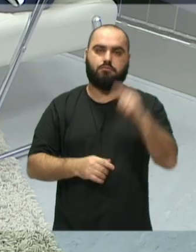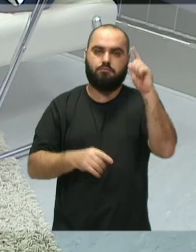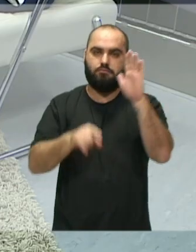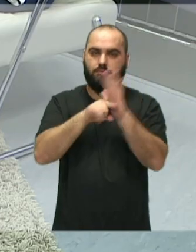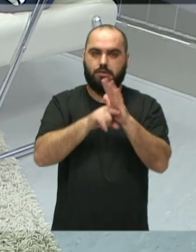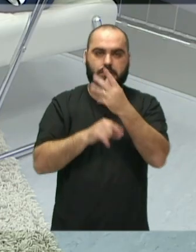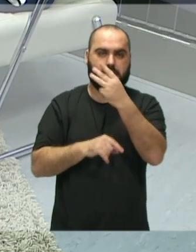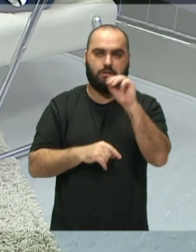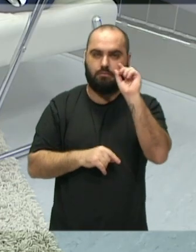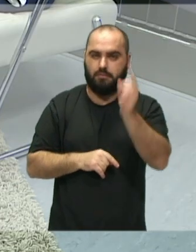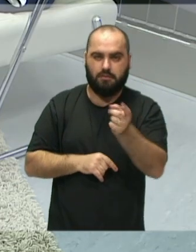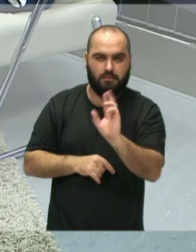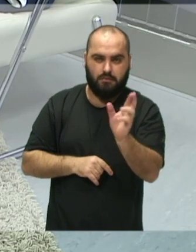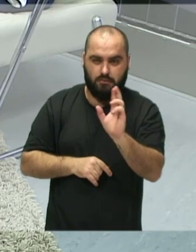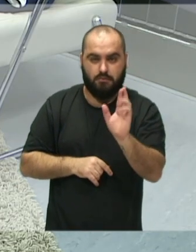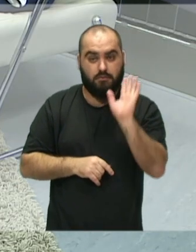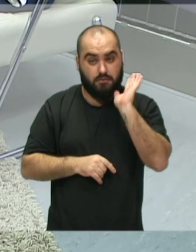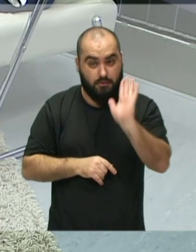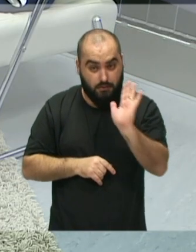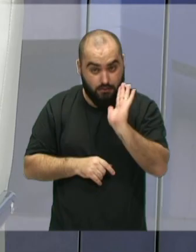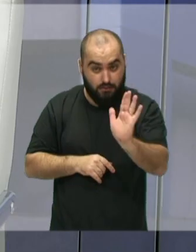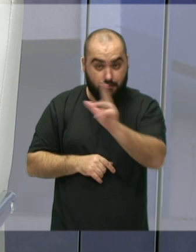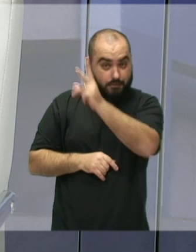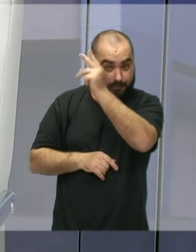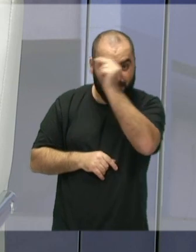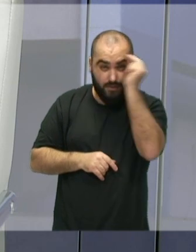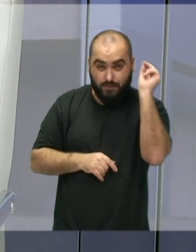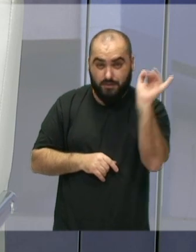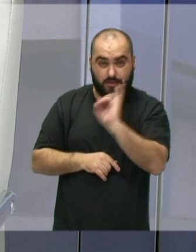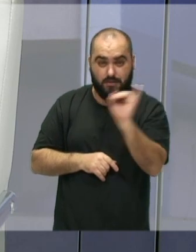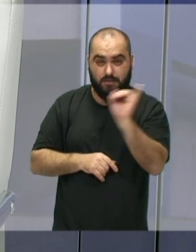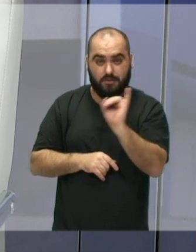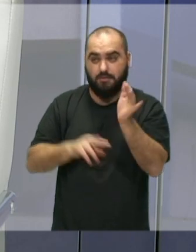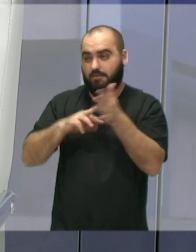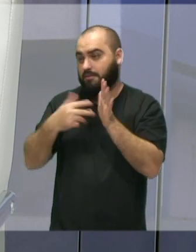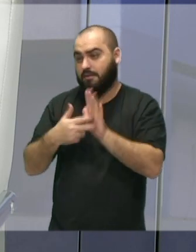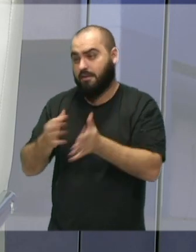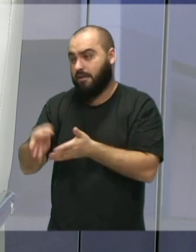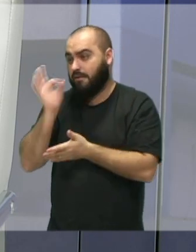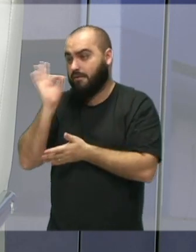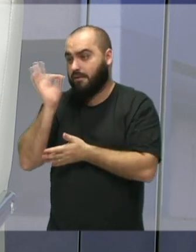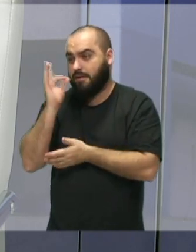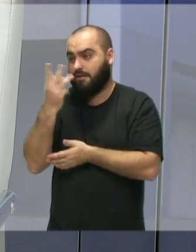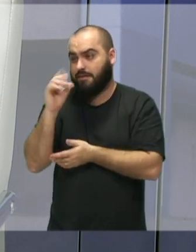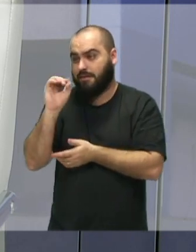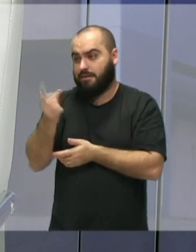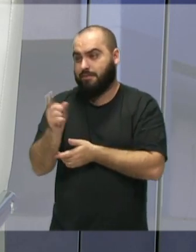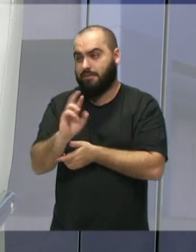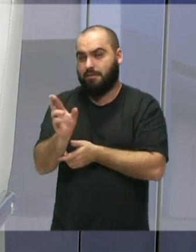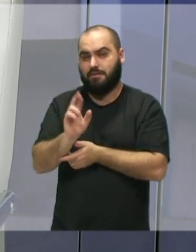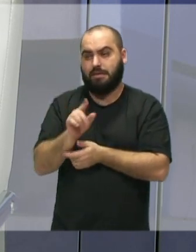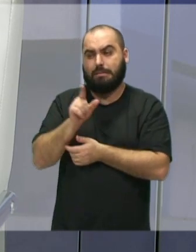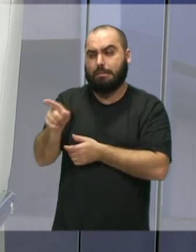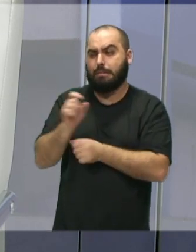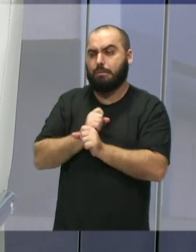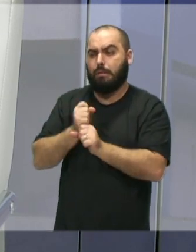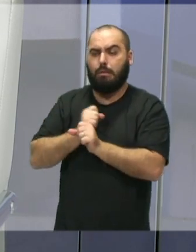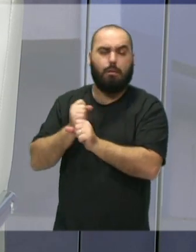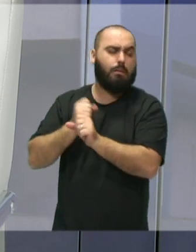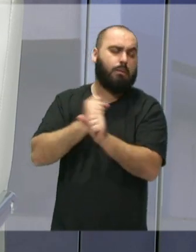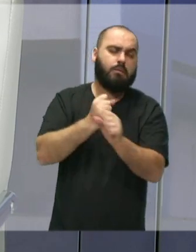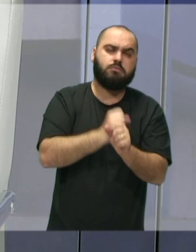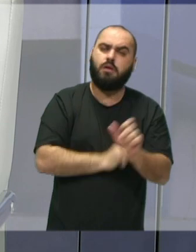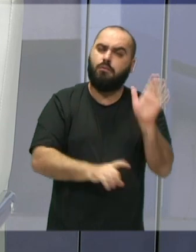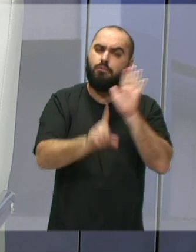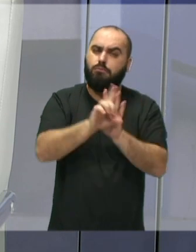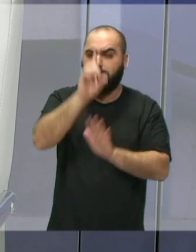reais. 30 mil reais, gente, para a prefeitura de Itajaí é menos do que o cafezinho. E isso dura muitos anos e precisa, a lei